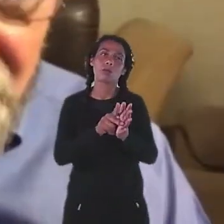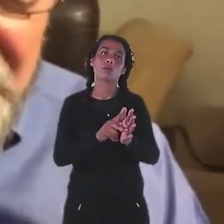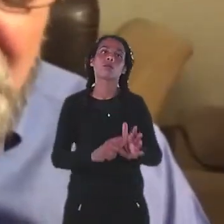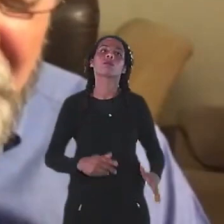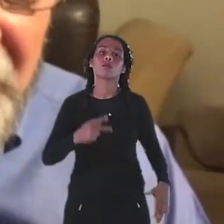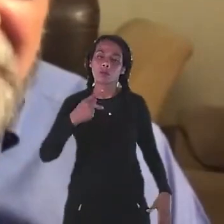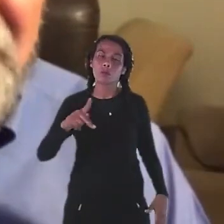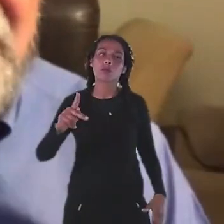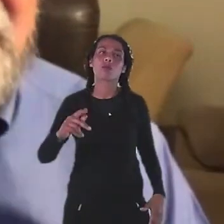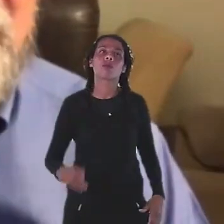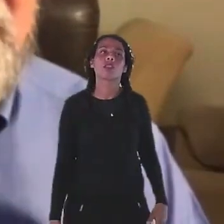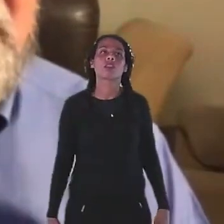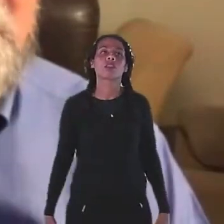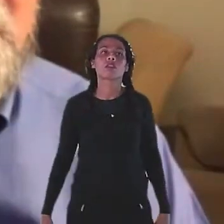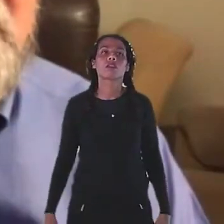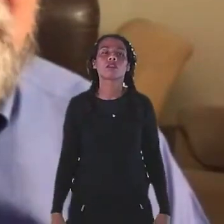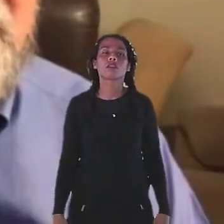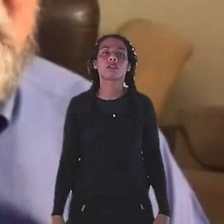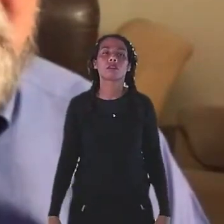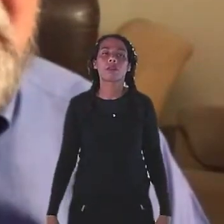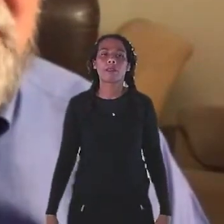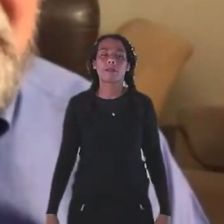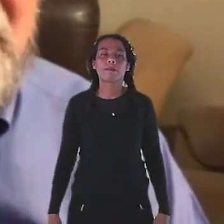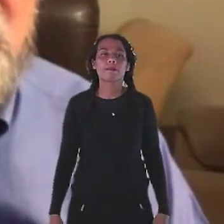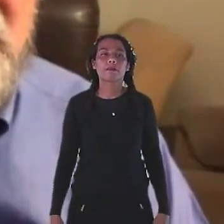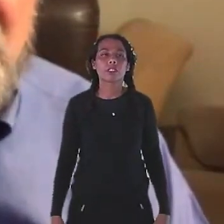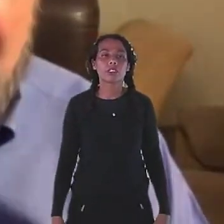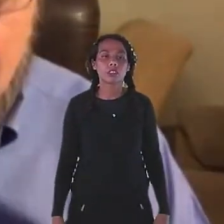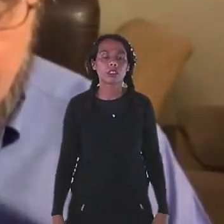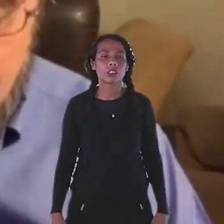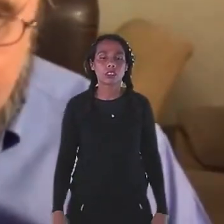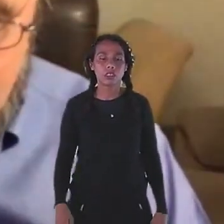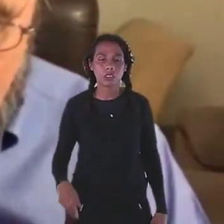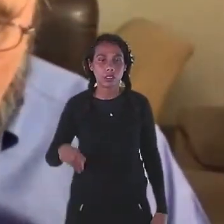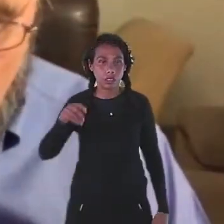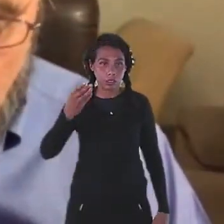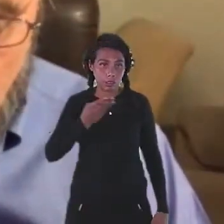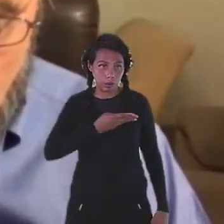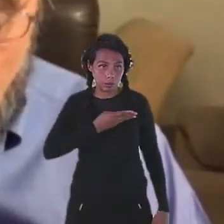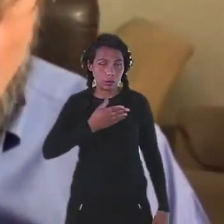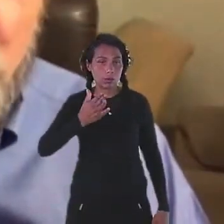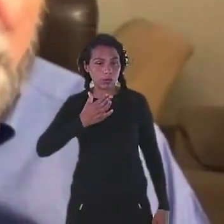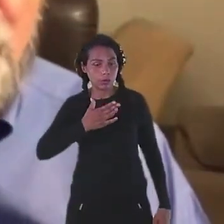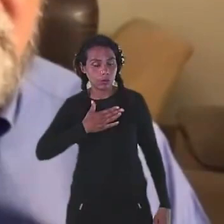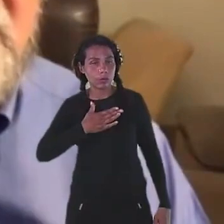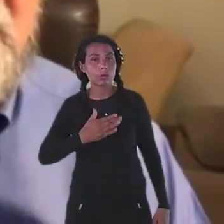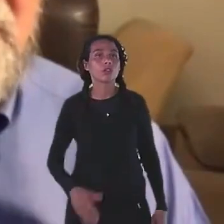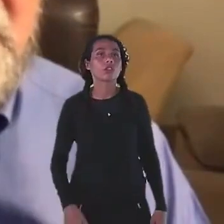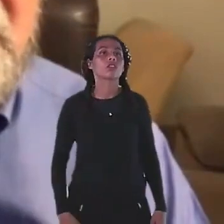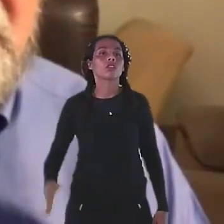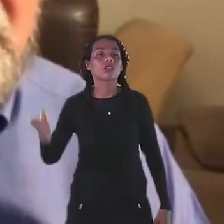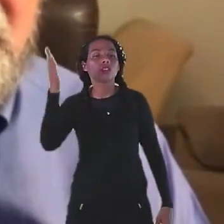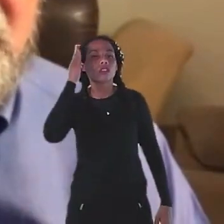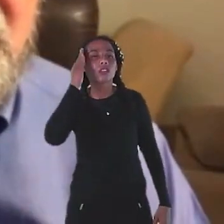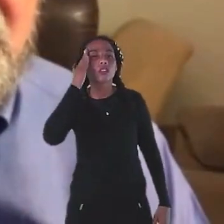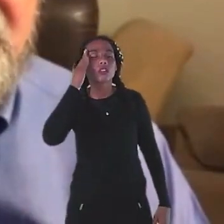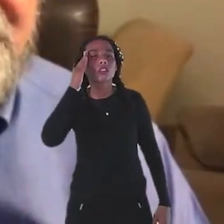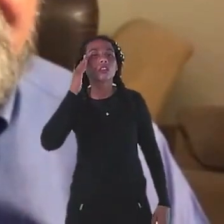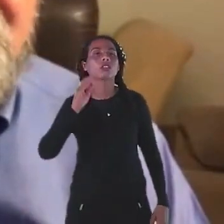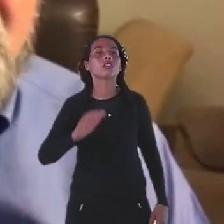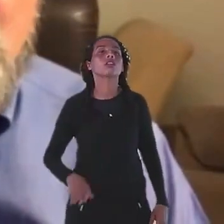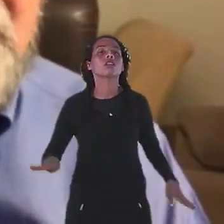uma criação também da nossa mente. Ele é um produto da nossa